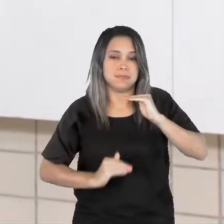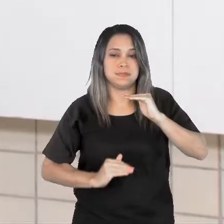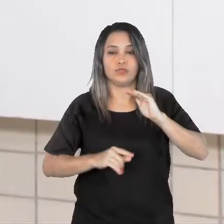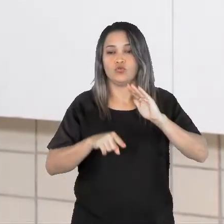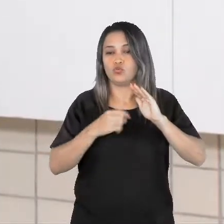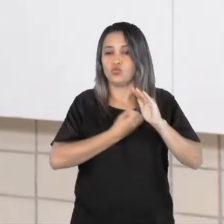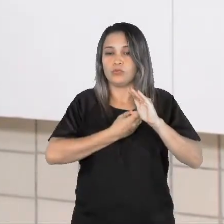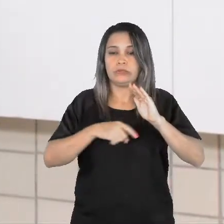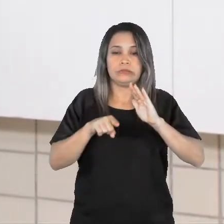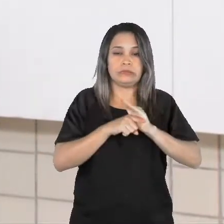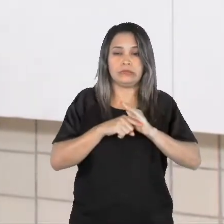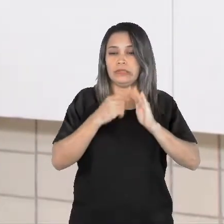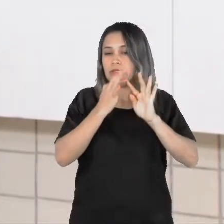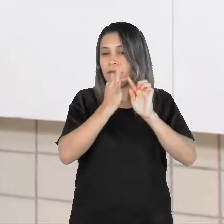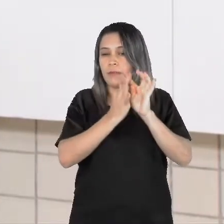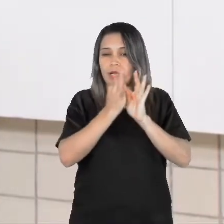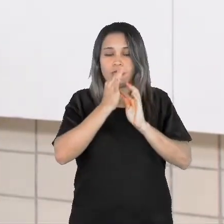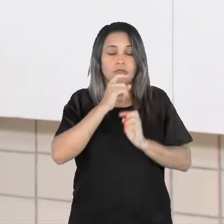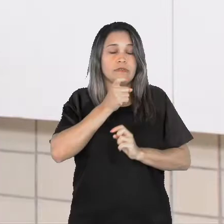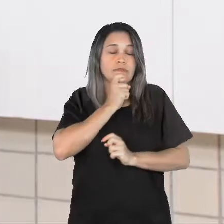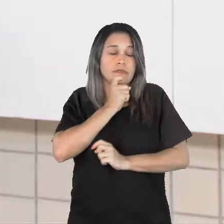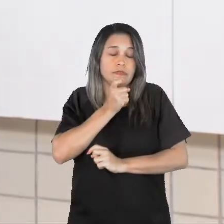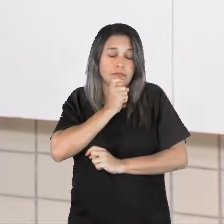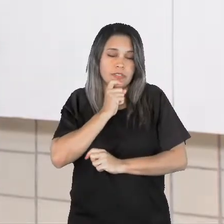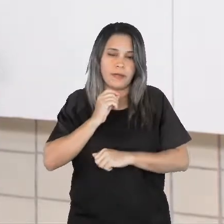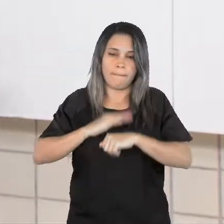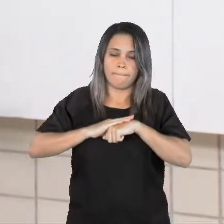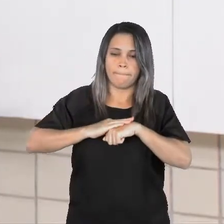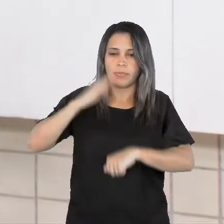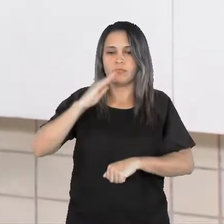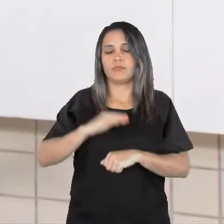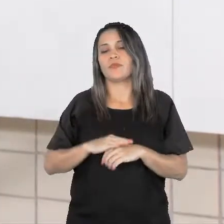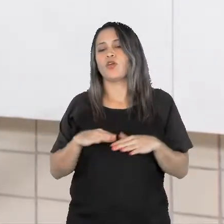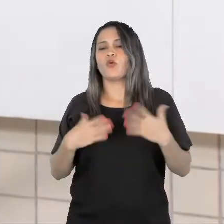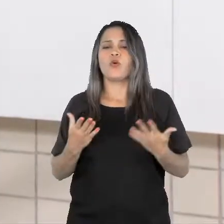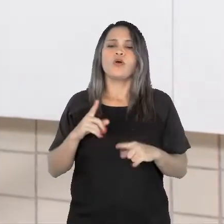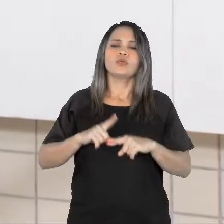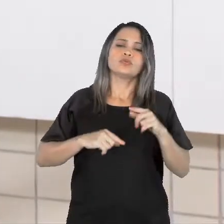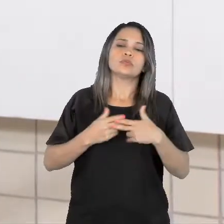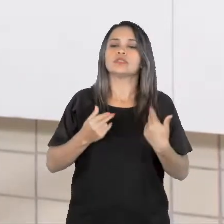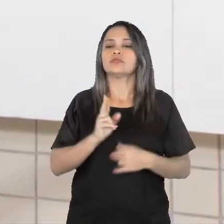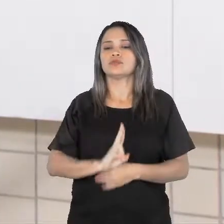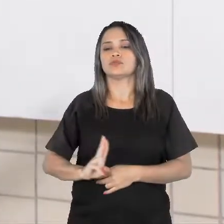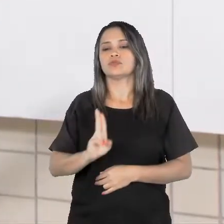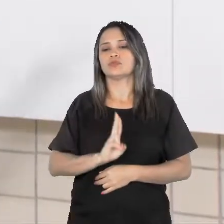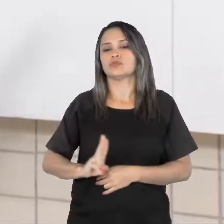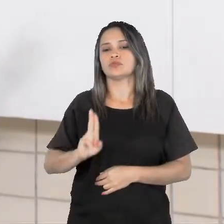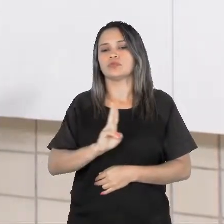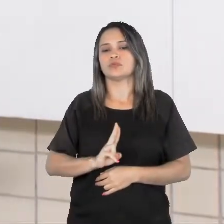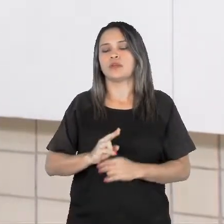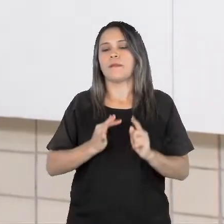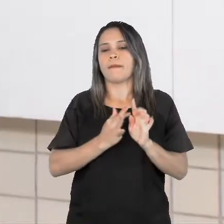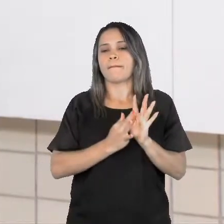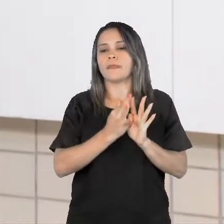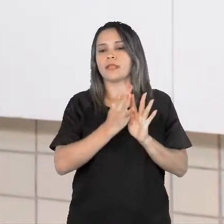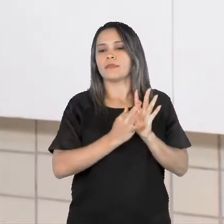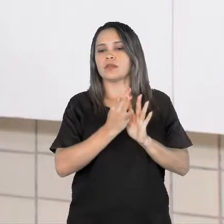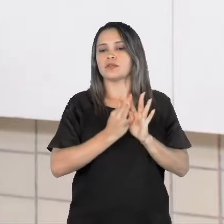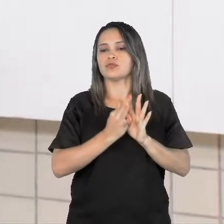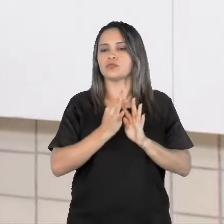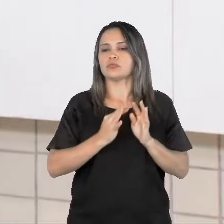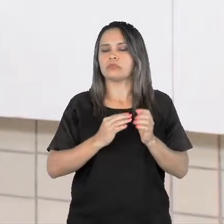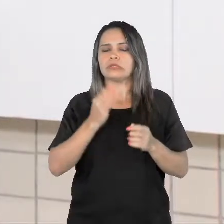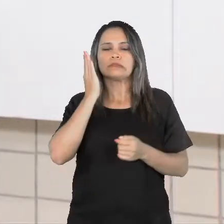e a temperatura muito fria. E quais os instrumentos que nós utilizamos para medir a temperatura? Você